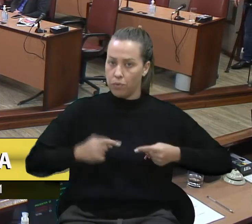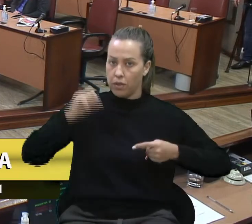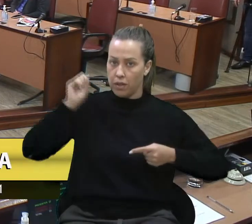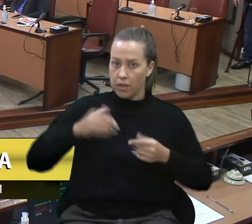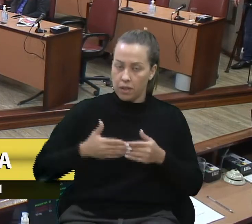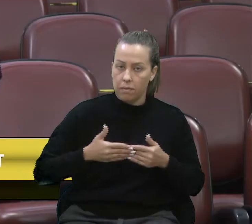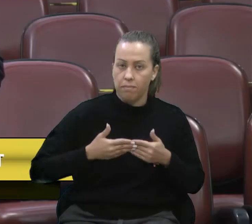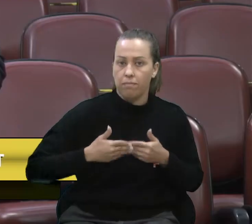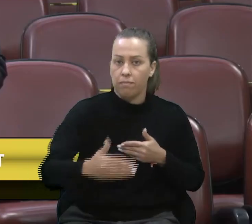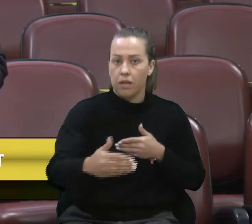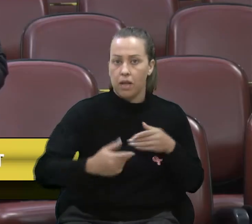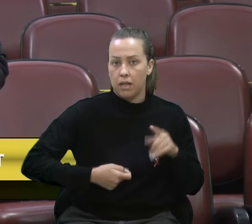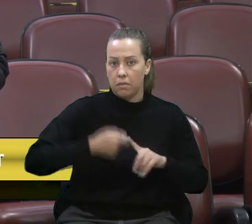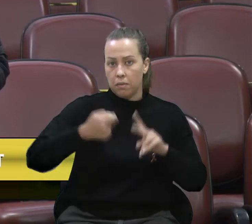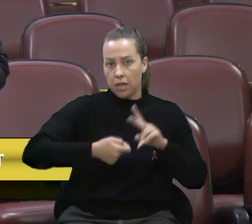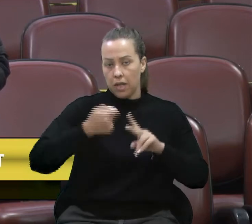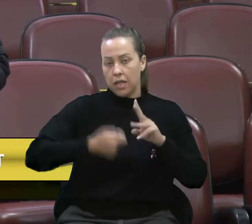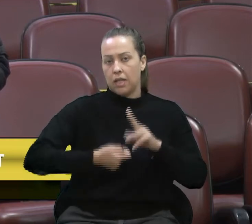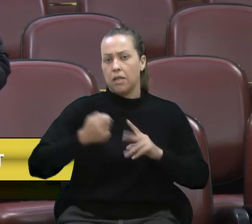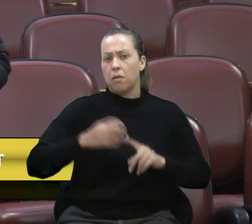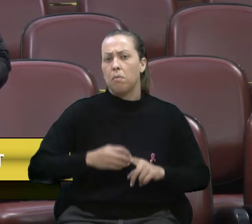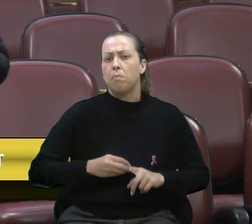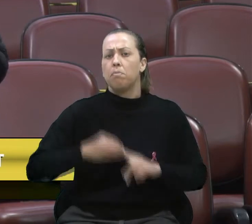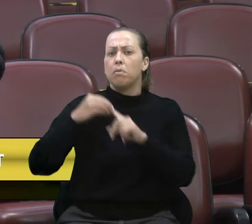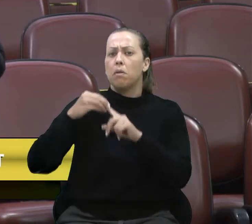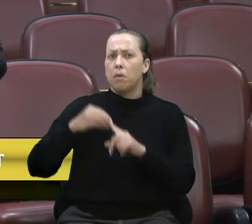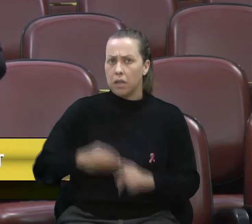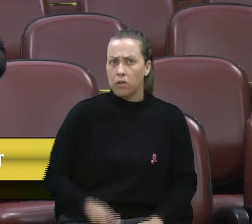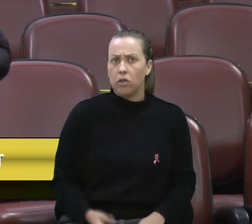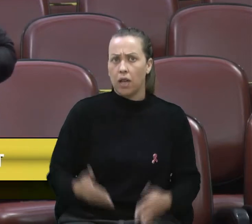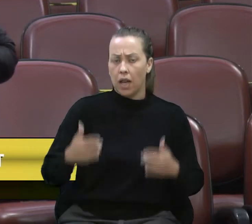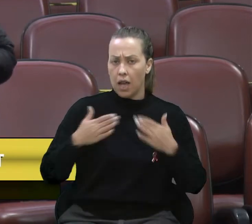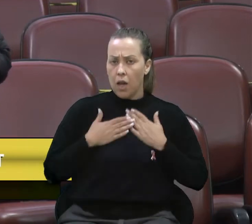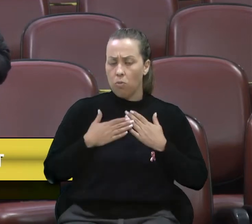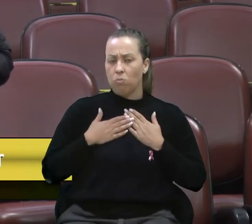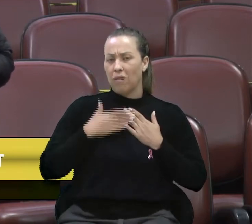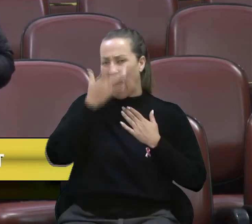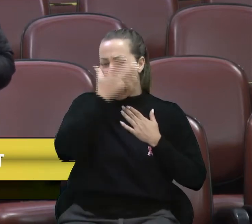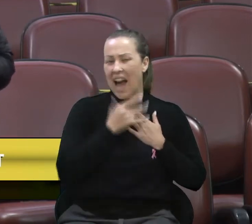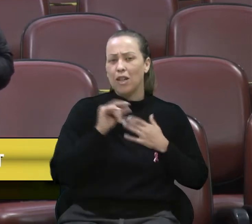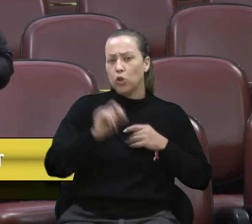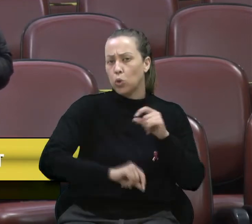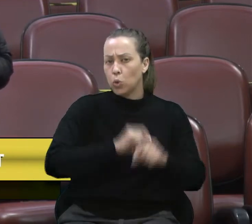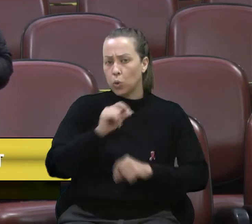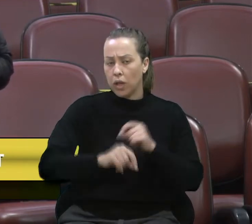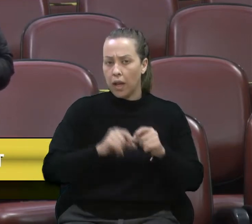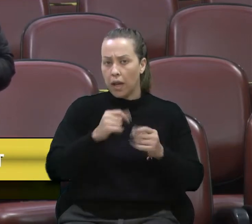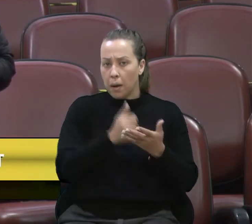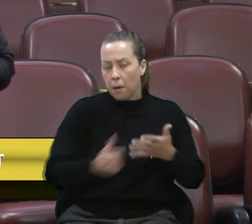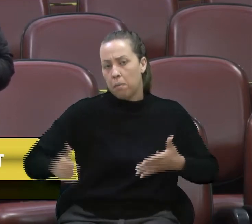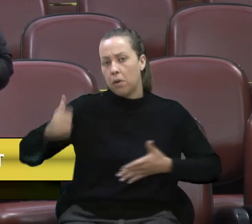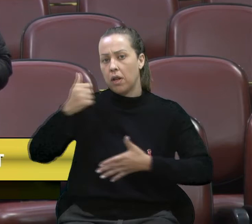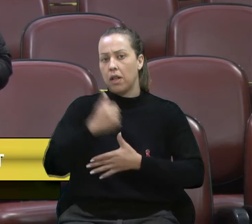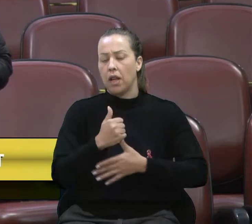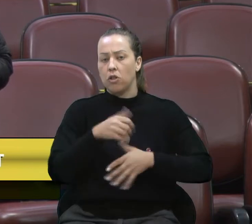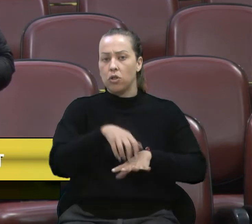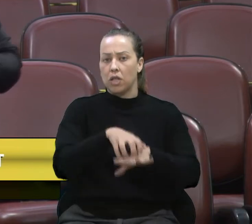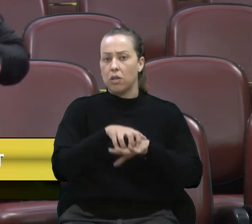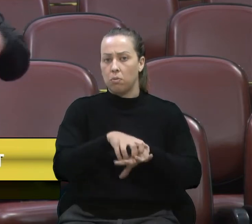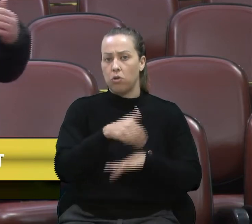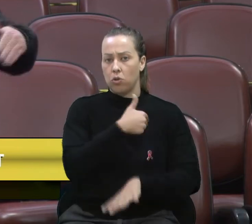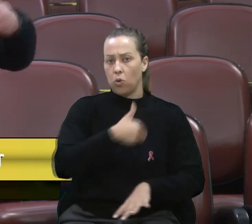nos próximos meses, principalmente. E eu, particularmente, eu acredito muito na prioridade do transporte